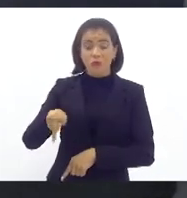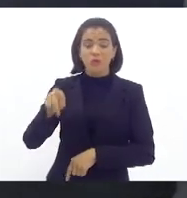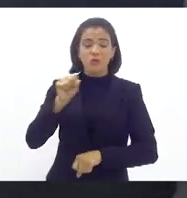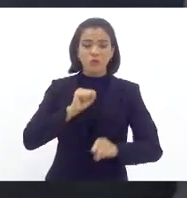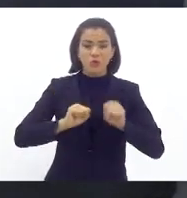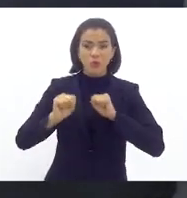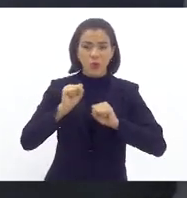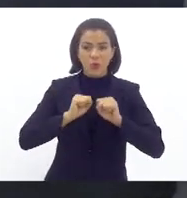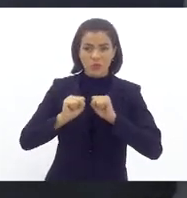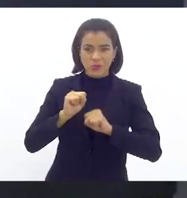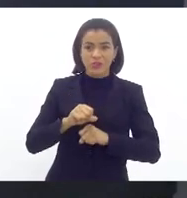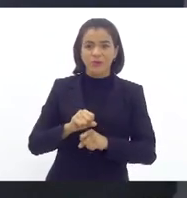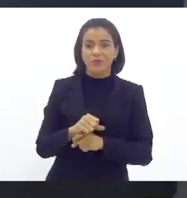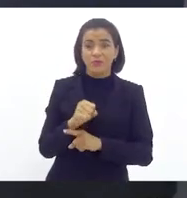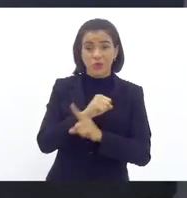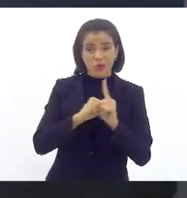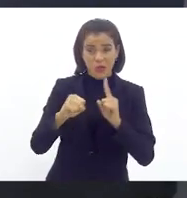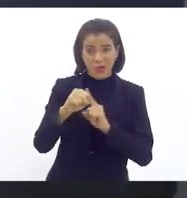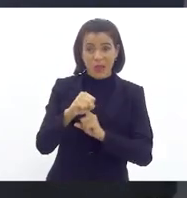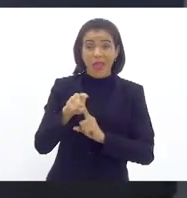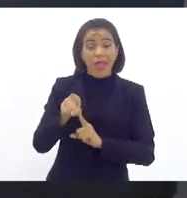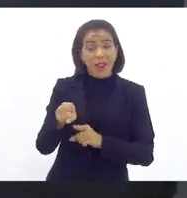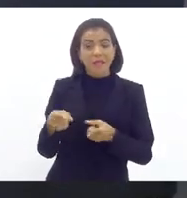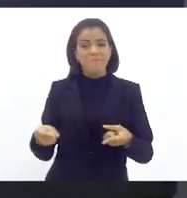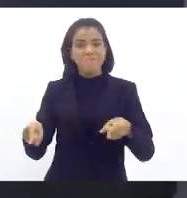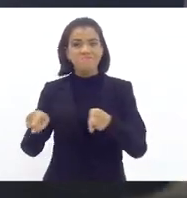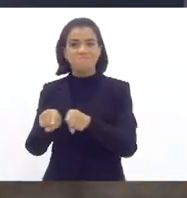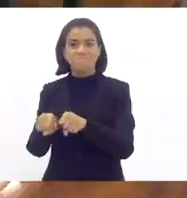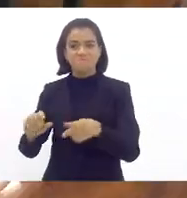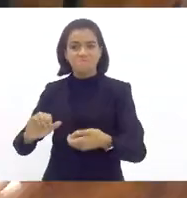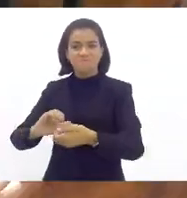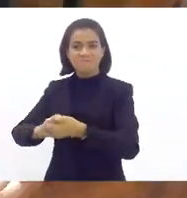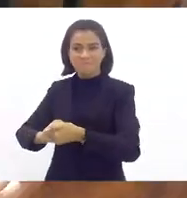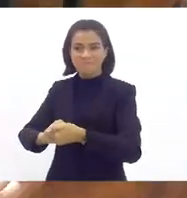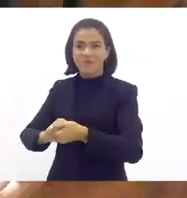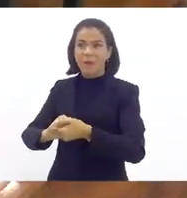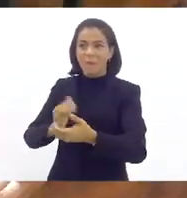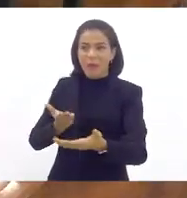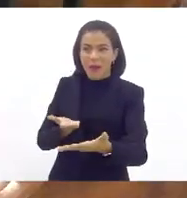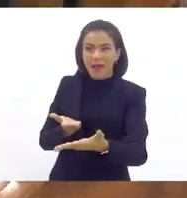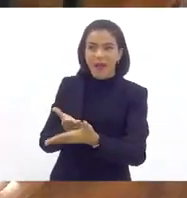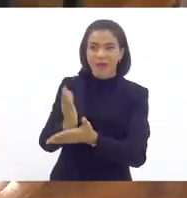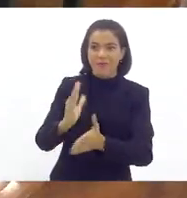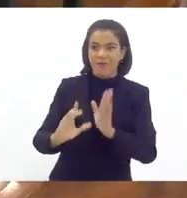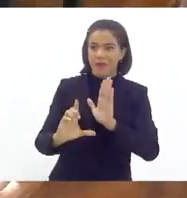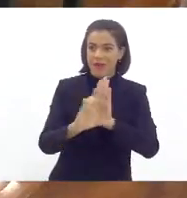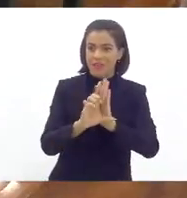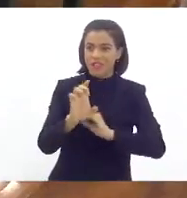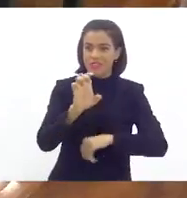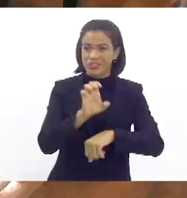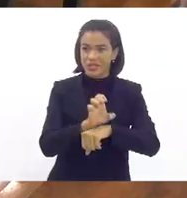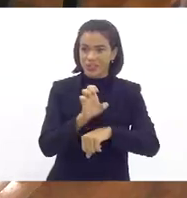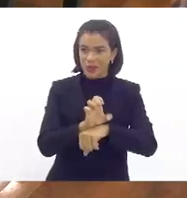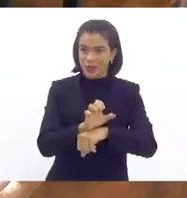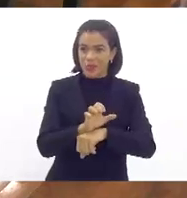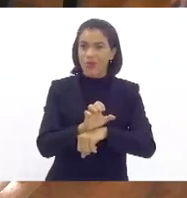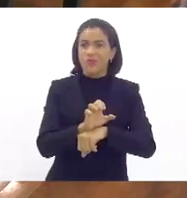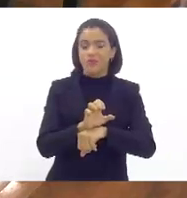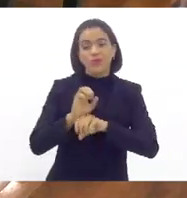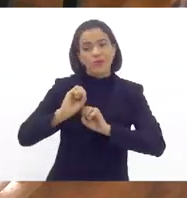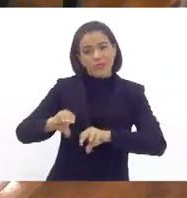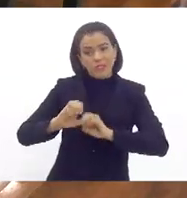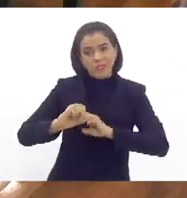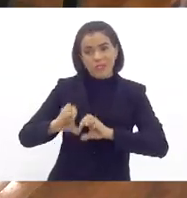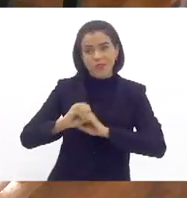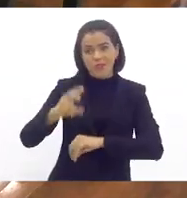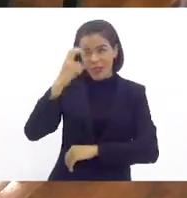Lembrando que o Educafro foi parceiro para a aprovação da Lei Estadual do ensino das